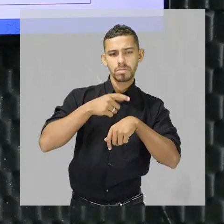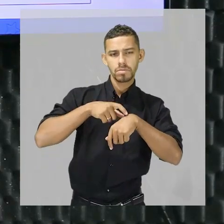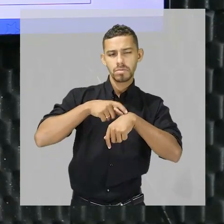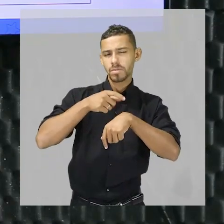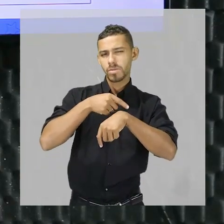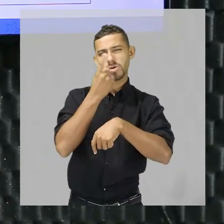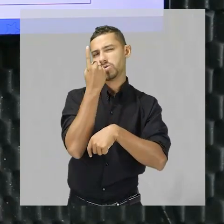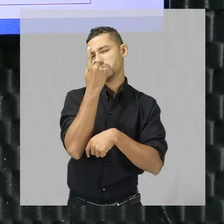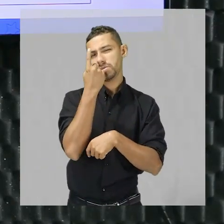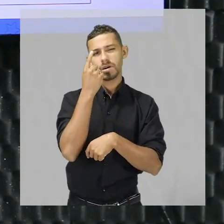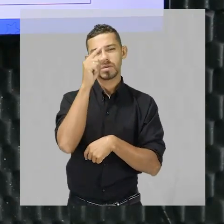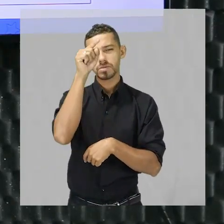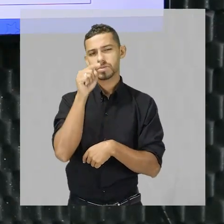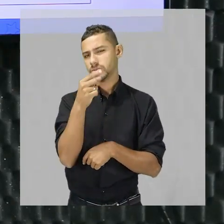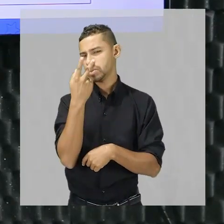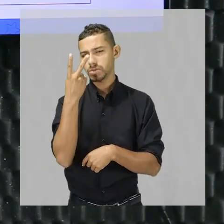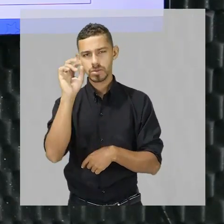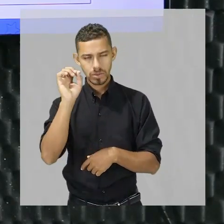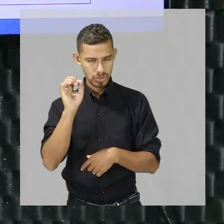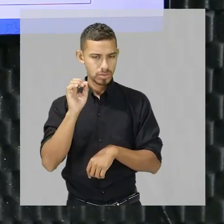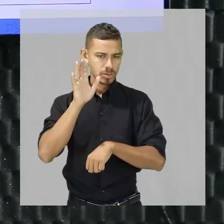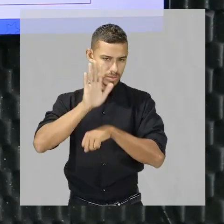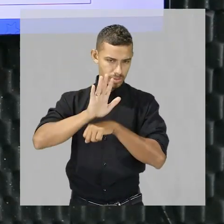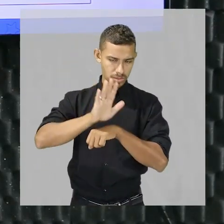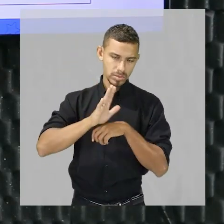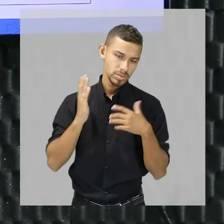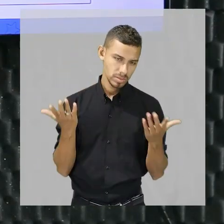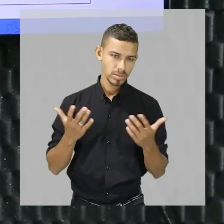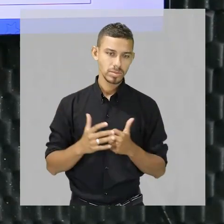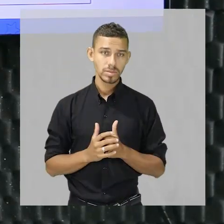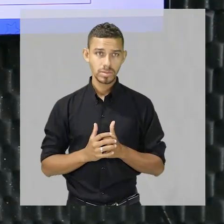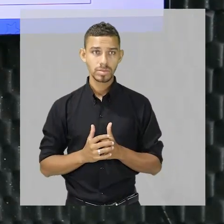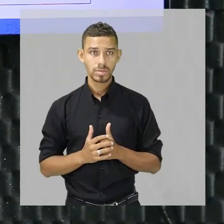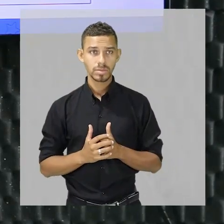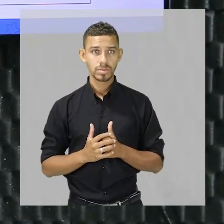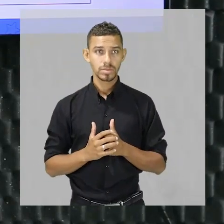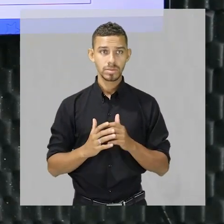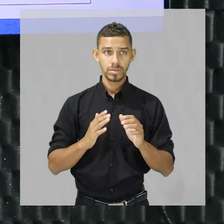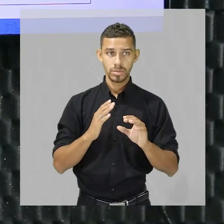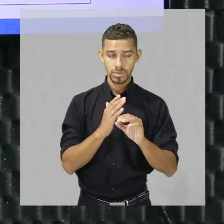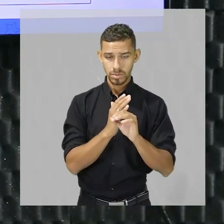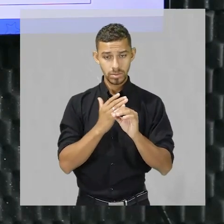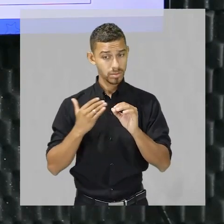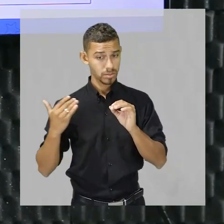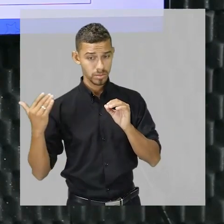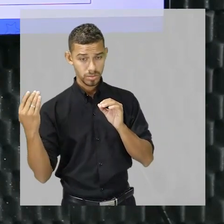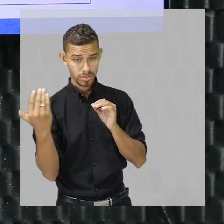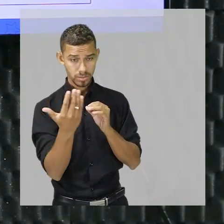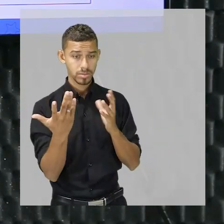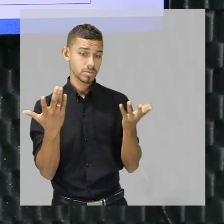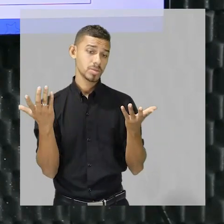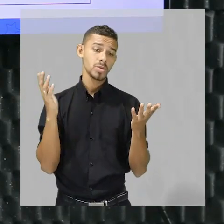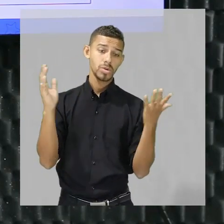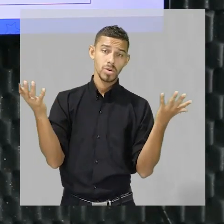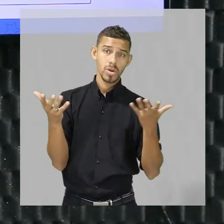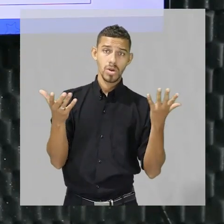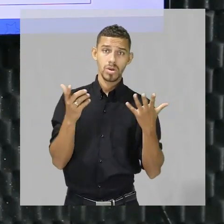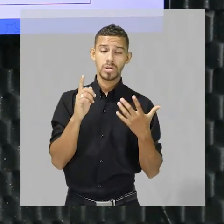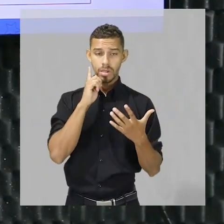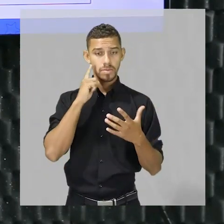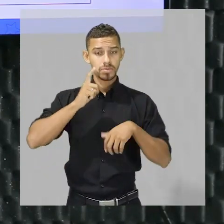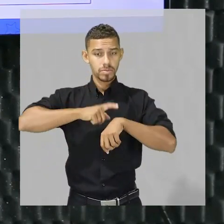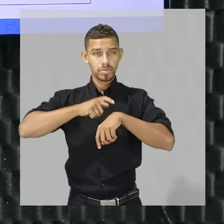20 minutos, ou seja, 1 hora e 20 minutos da tarde, belezinha? E quando tu vai para oeste, as horas tendem a